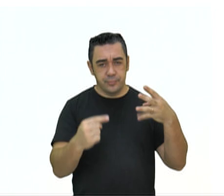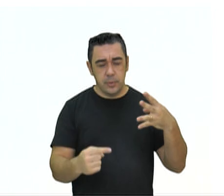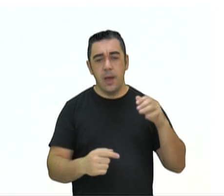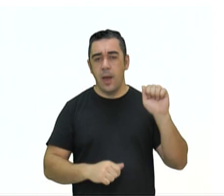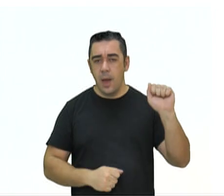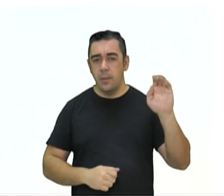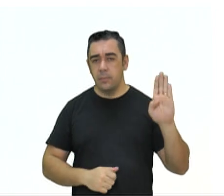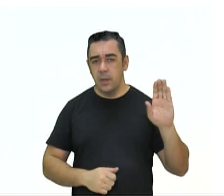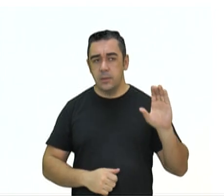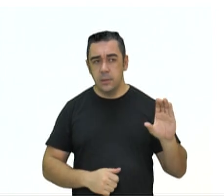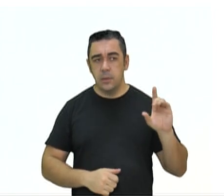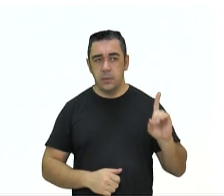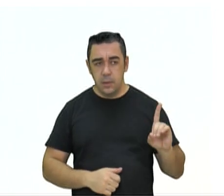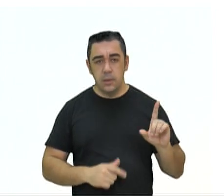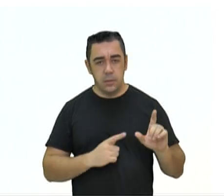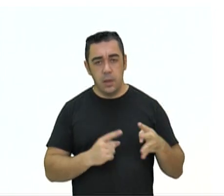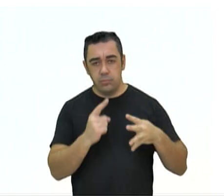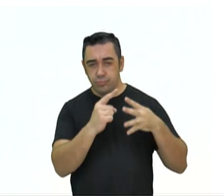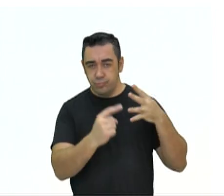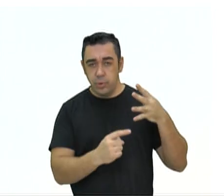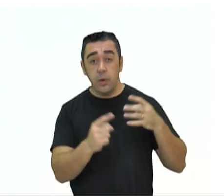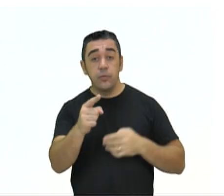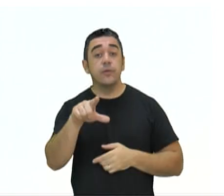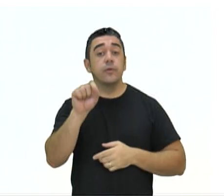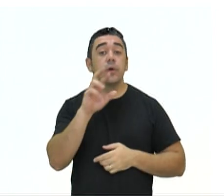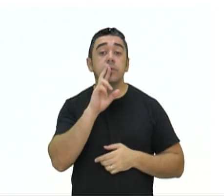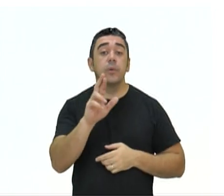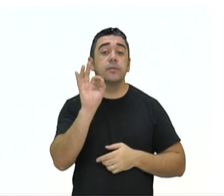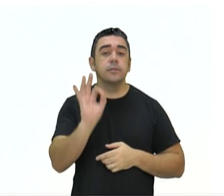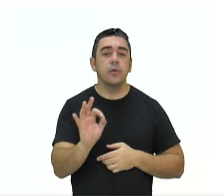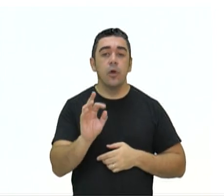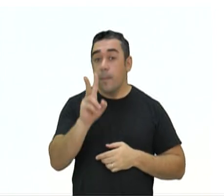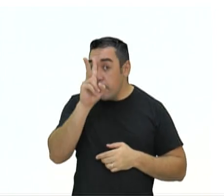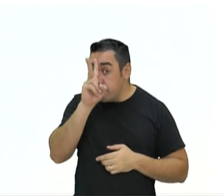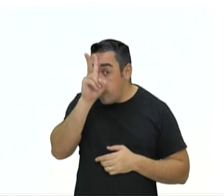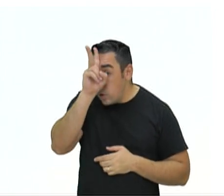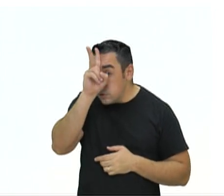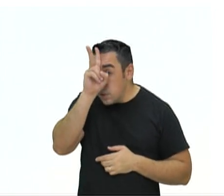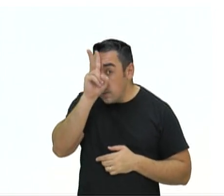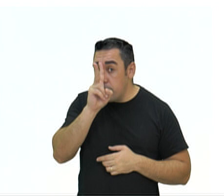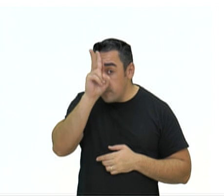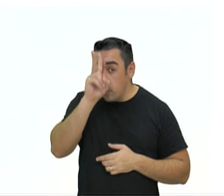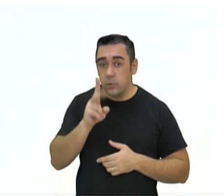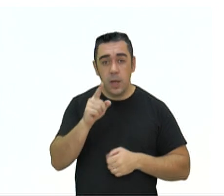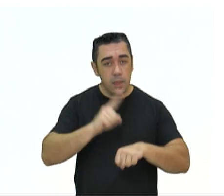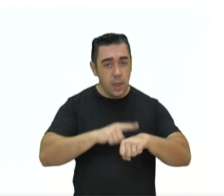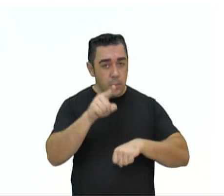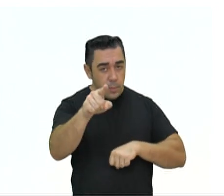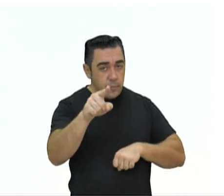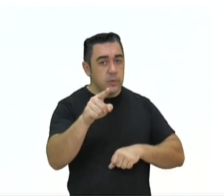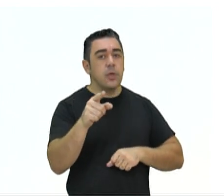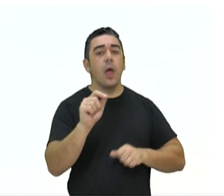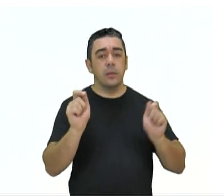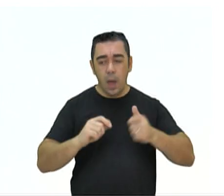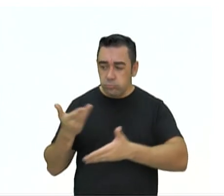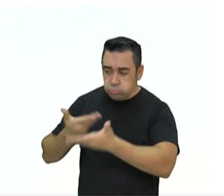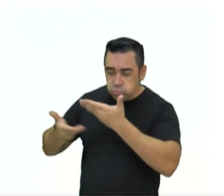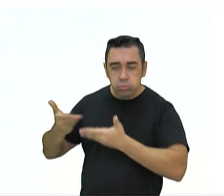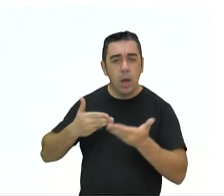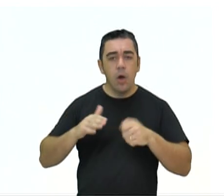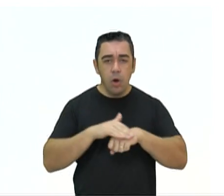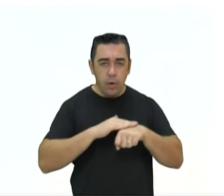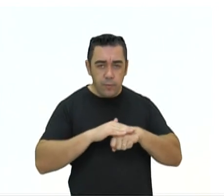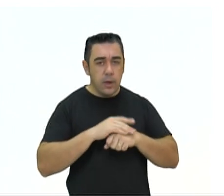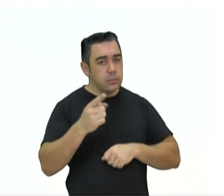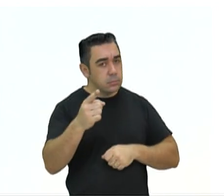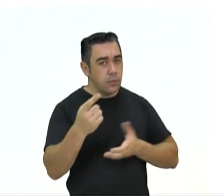tem alguns estilos de respiração colocados aqui. Vocês vão colocar para treinamento de força, qual estilo é esse? Tem um tempinho, interage, responde no